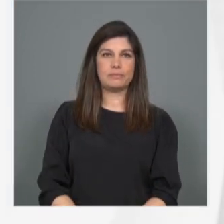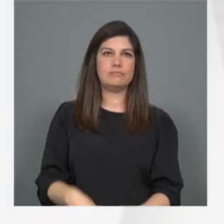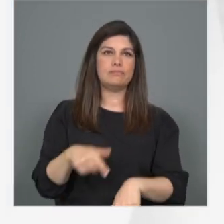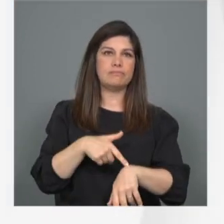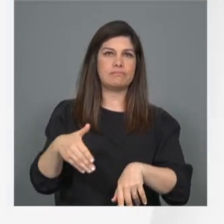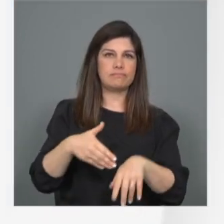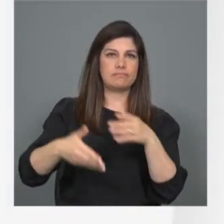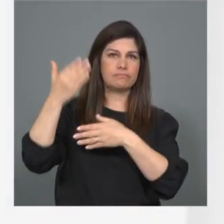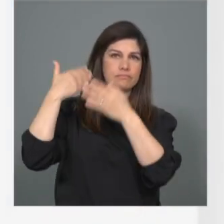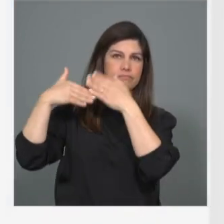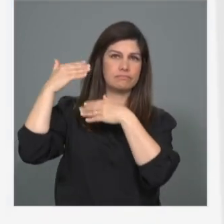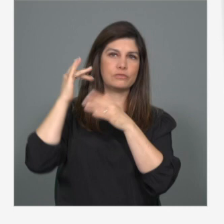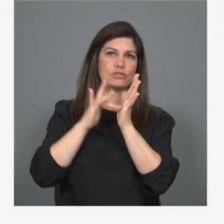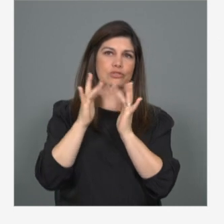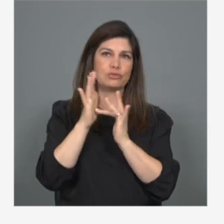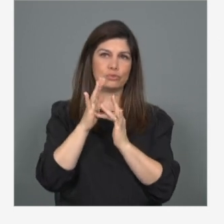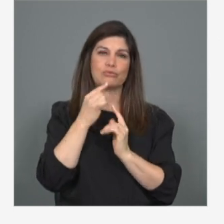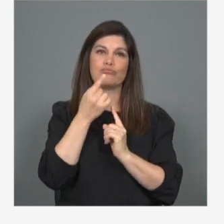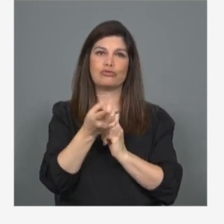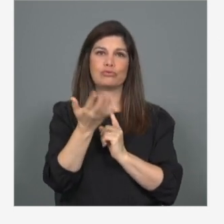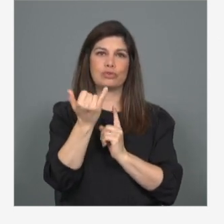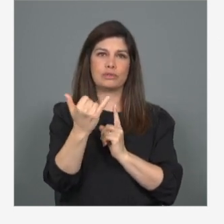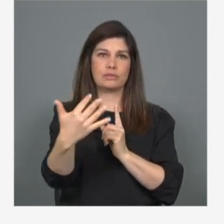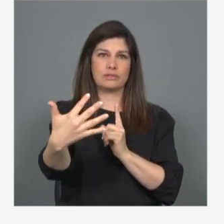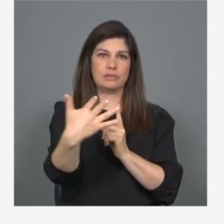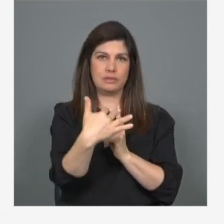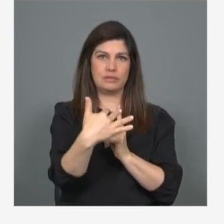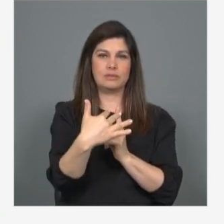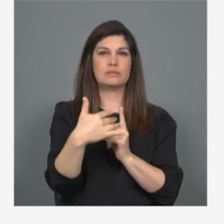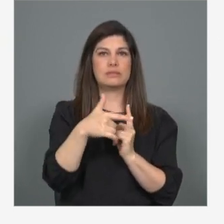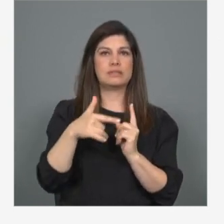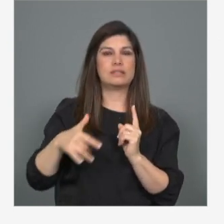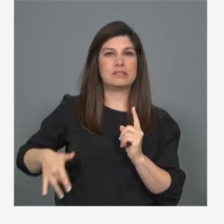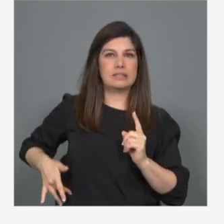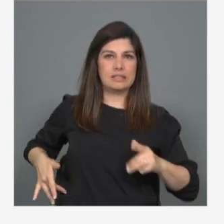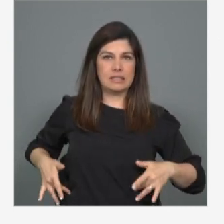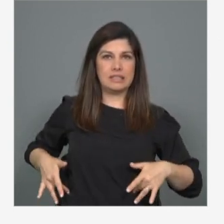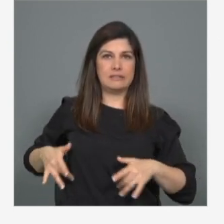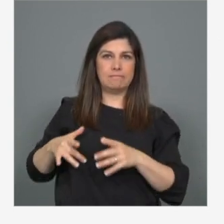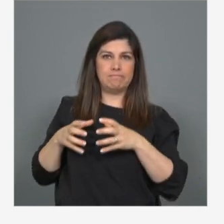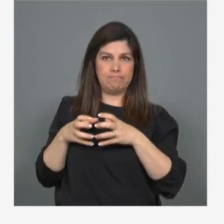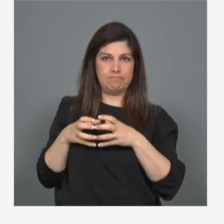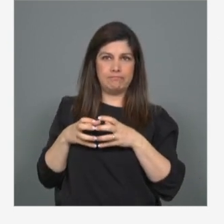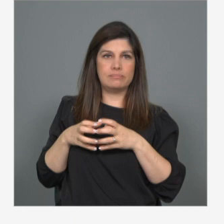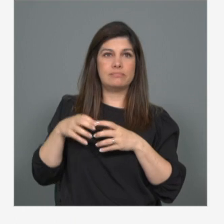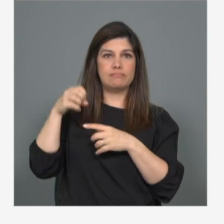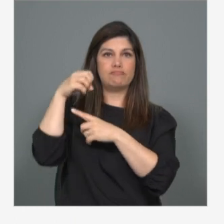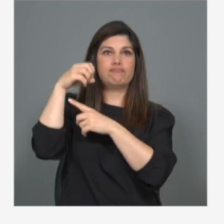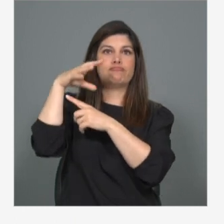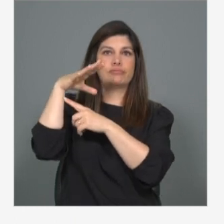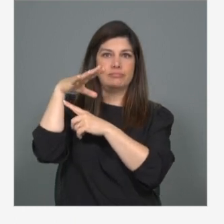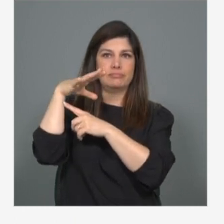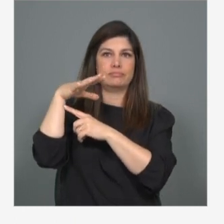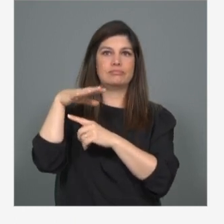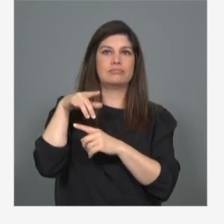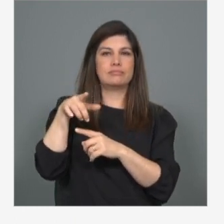Naquele tempo disse Jesus aos seus discípulos, tendo os rins cingidos e as lâmpadas acesas: